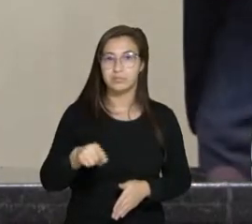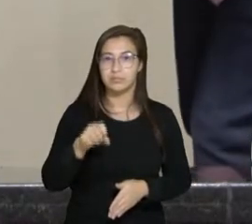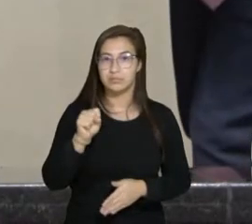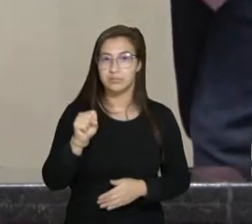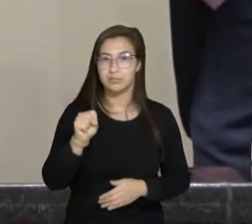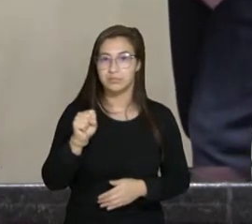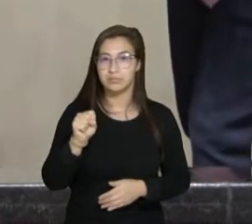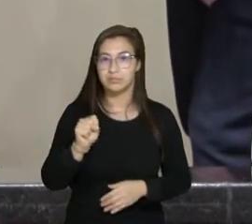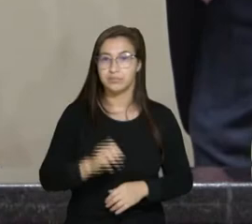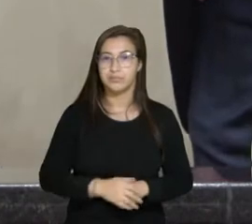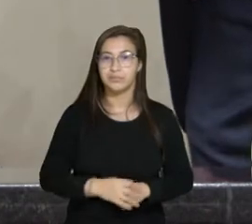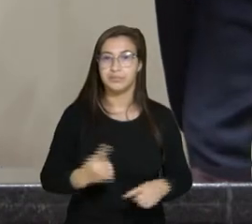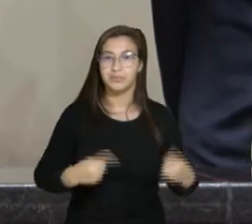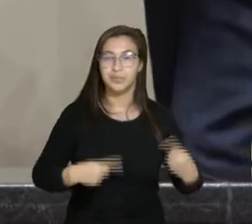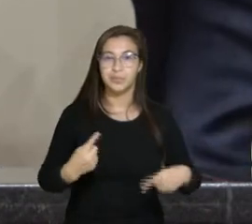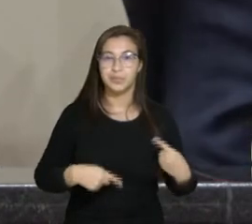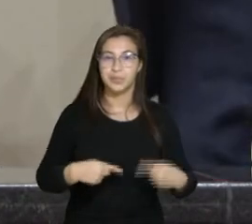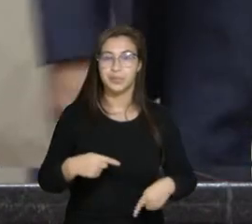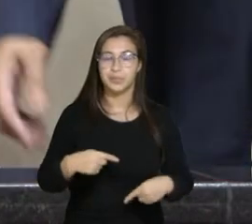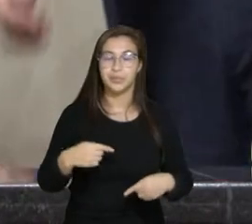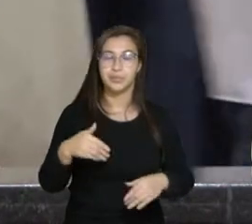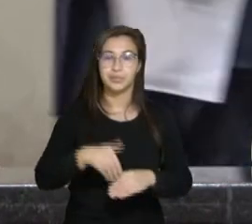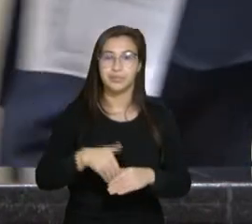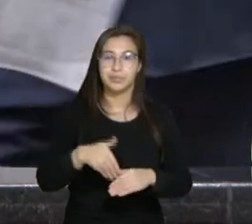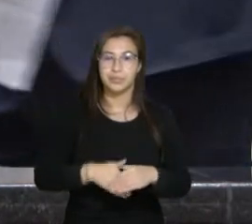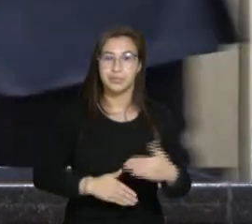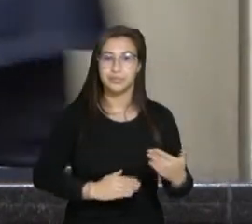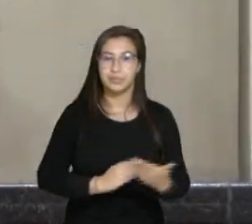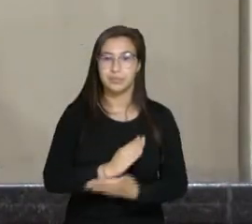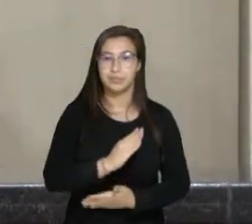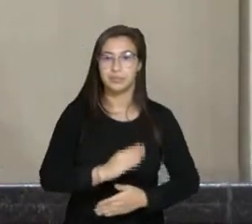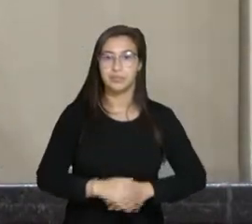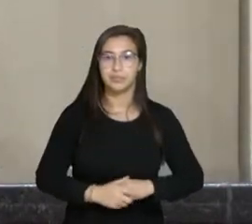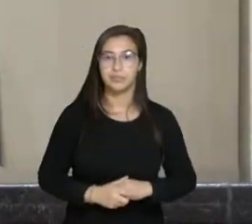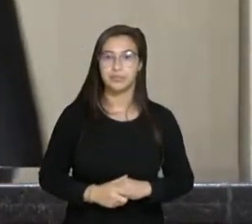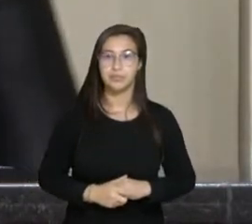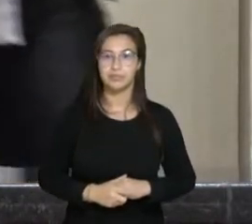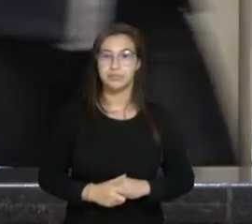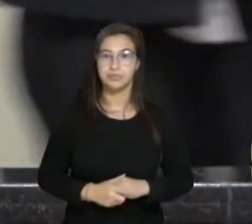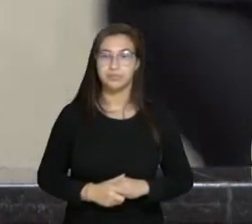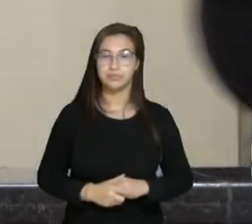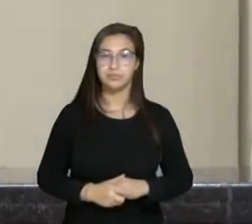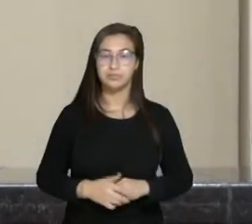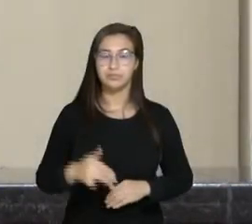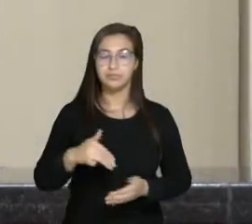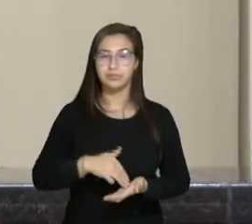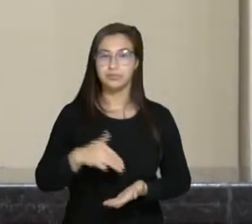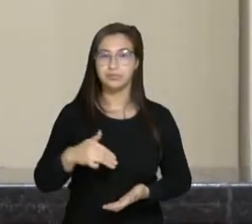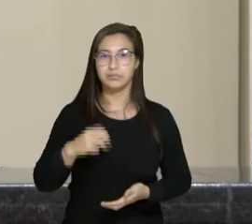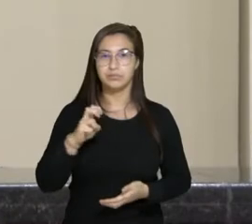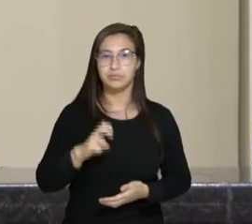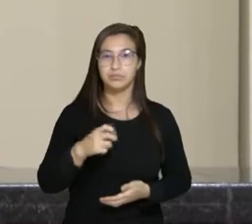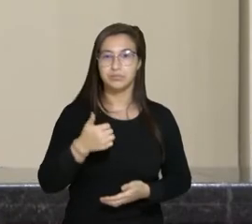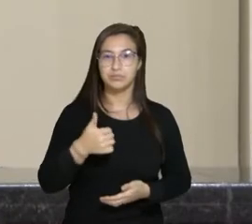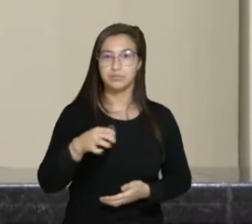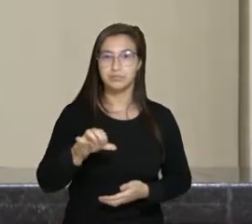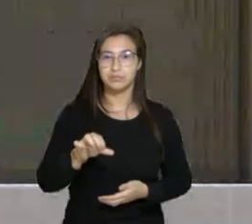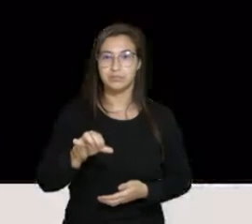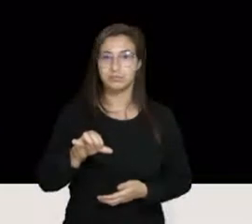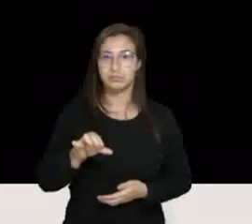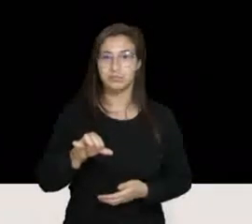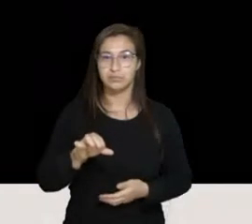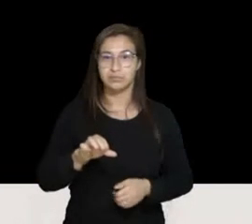em discussão em votação aprovada Moção 519